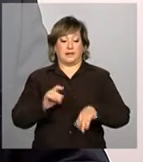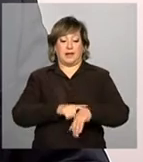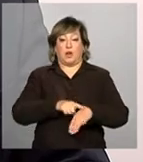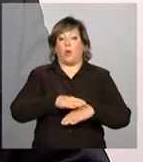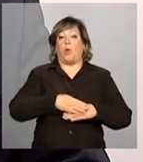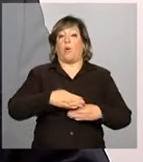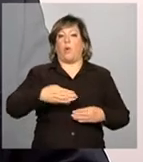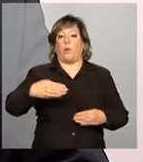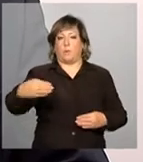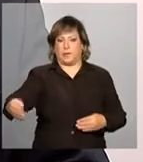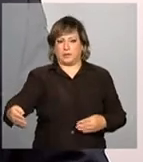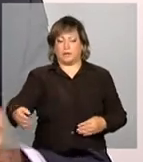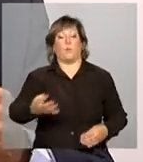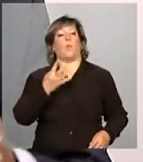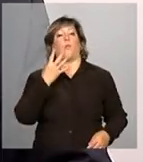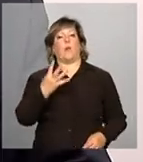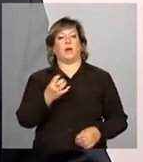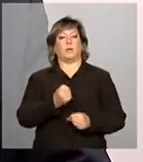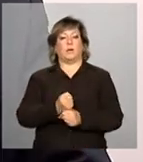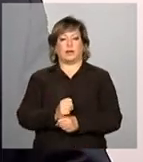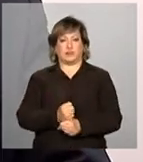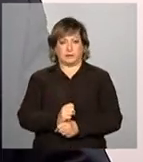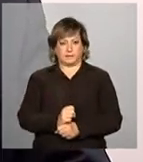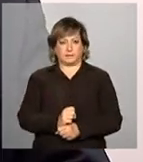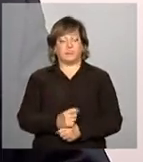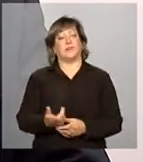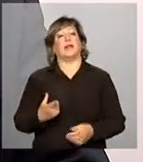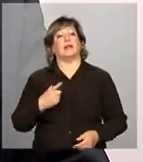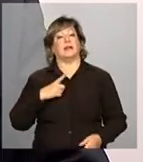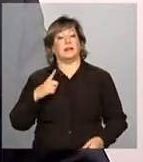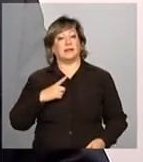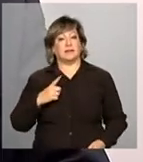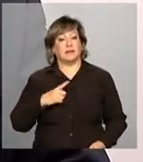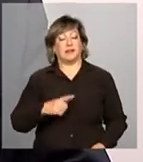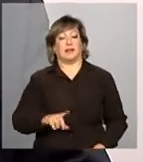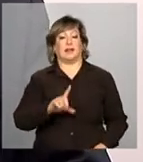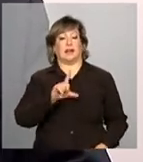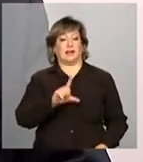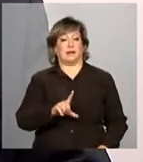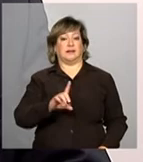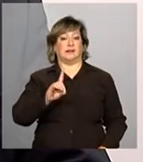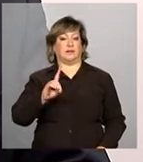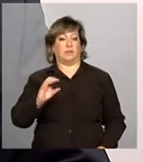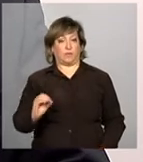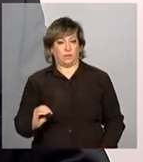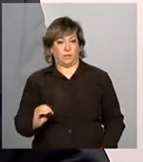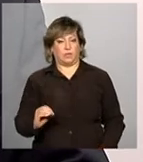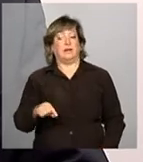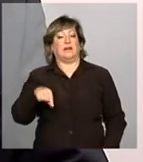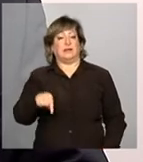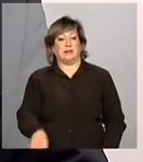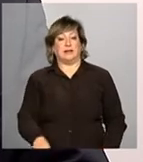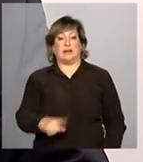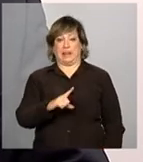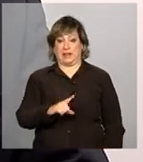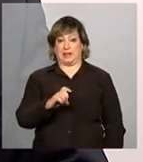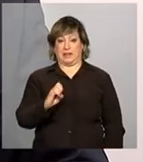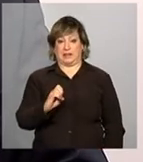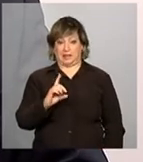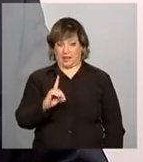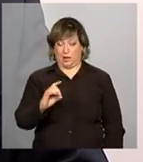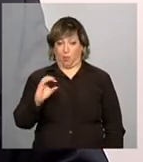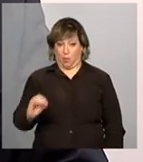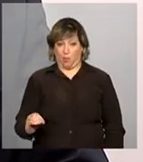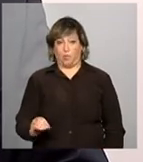prazo de quatro anos aí nós temos a lei de diretrizes orçamentárias a lei de diretrizes orçamentárias ela ela é